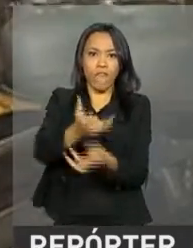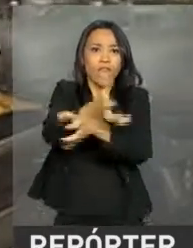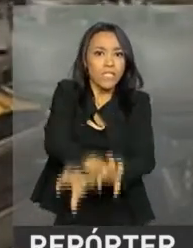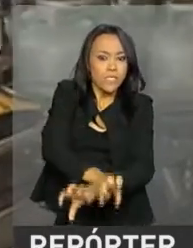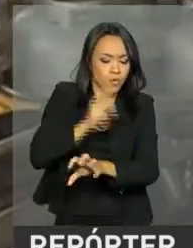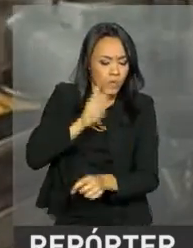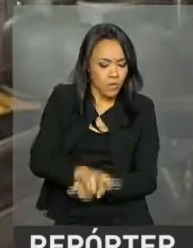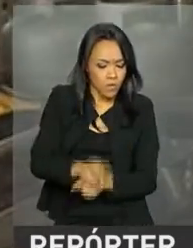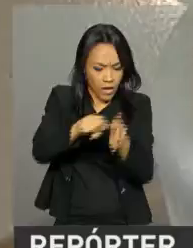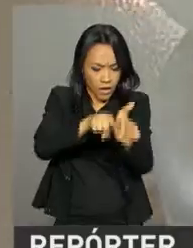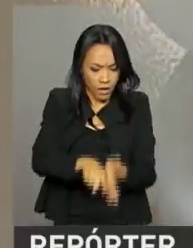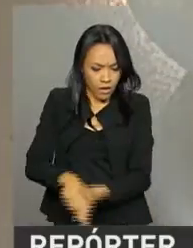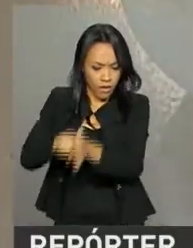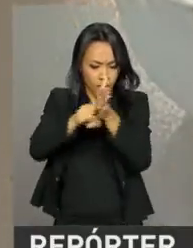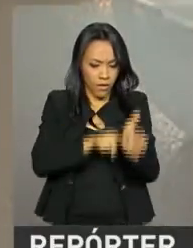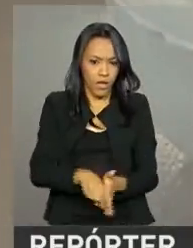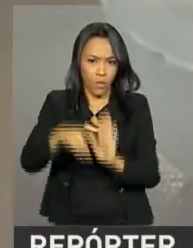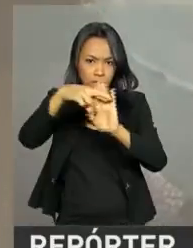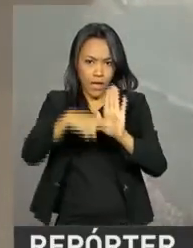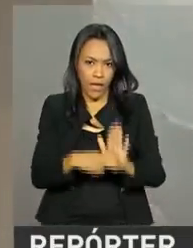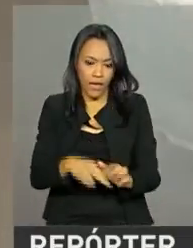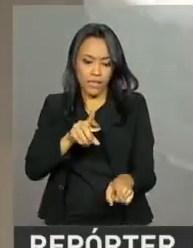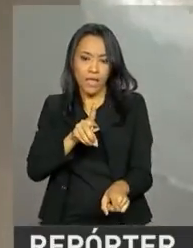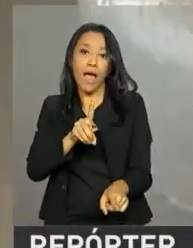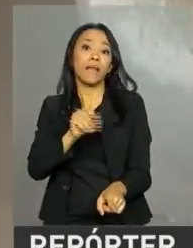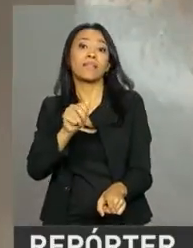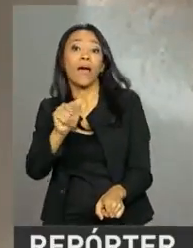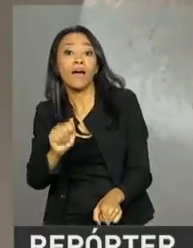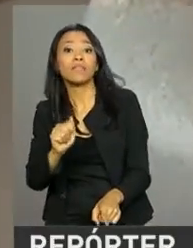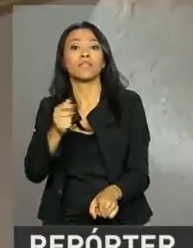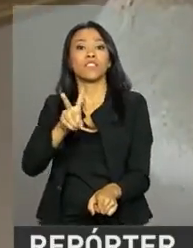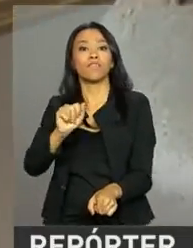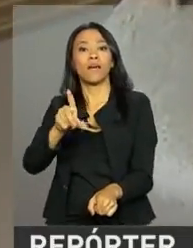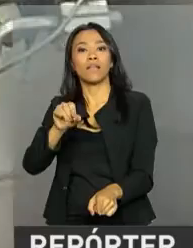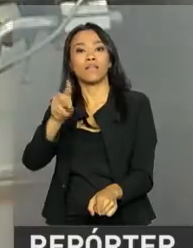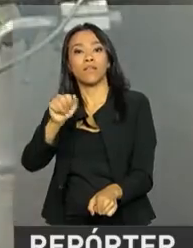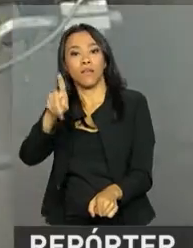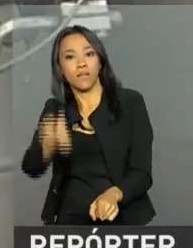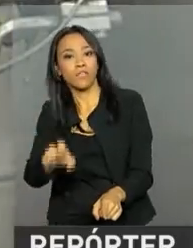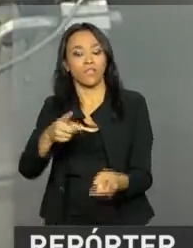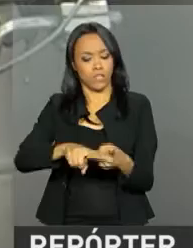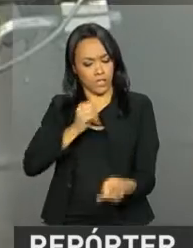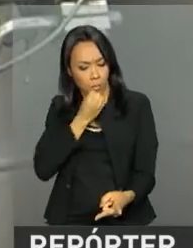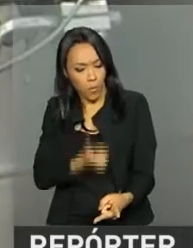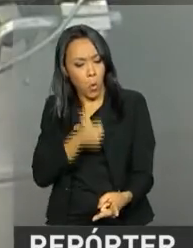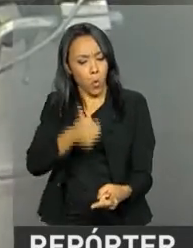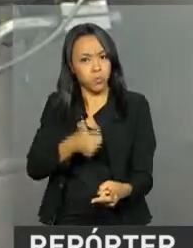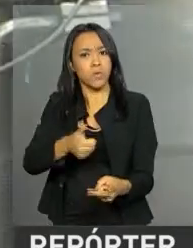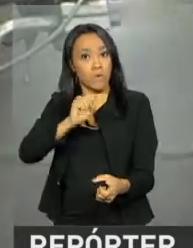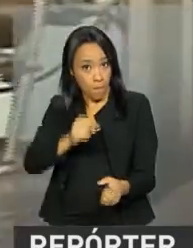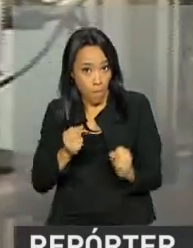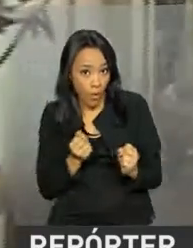com as normas técnicas tanto pela data de validade enquanto pelo estado de conservação se aprovados são